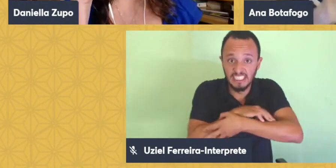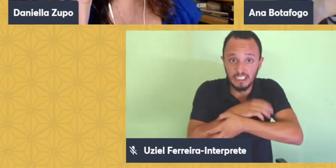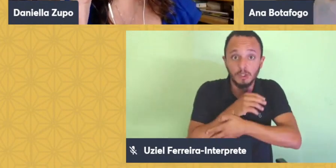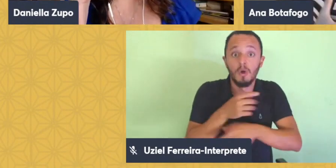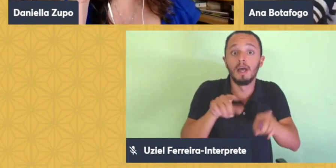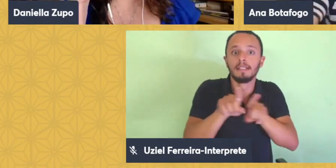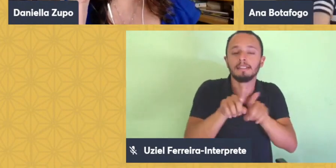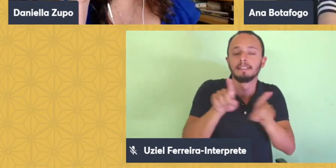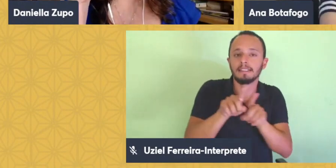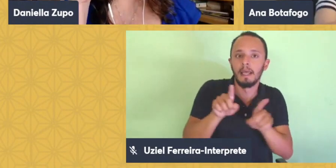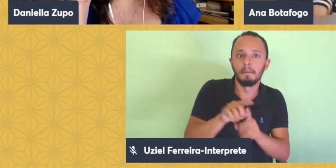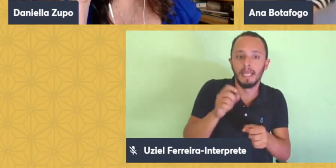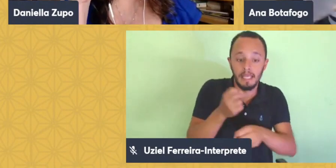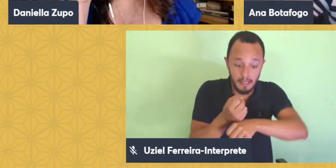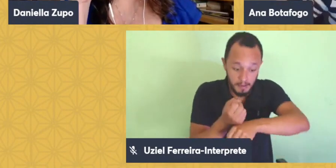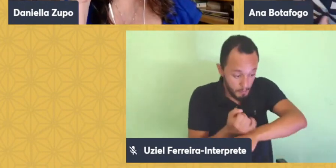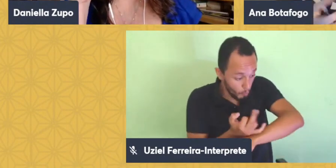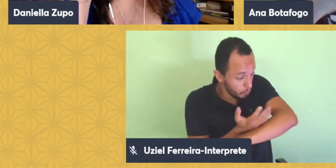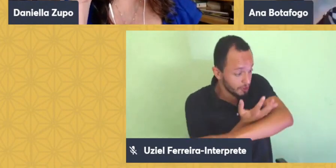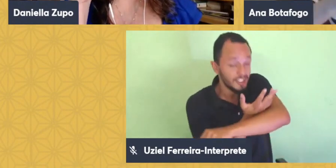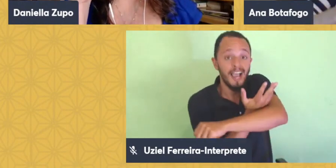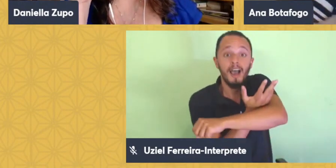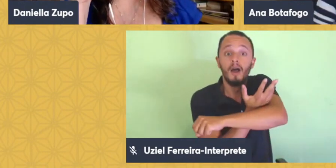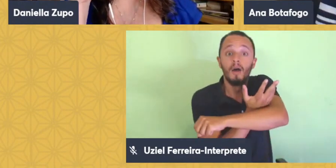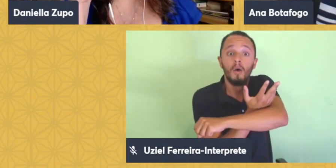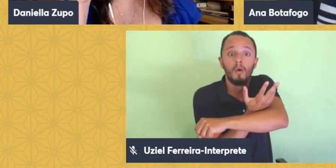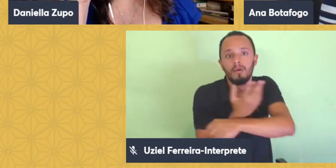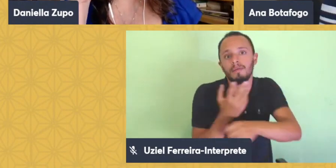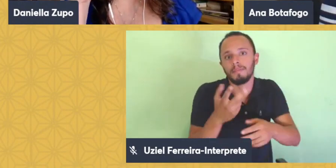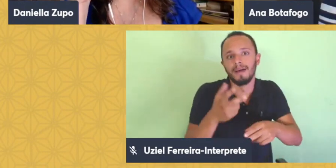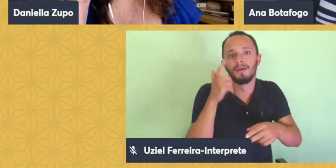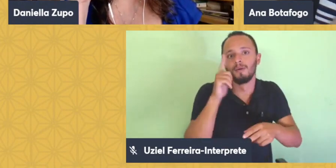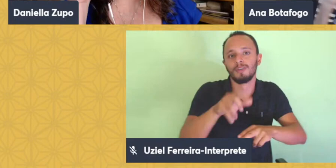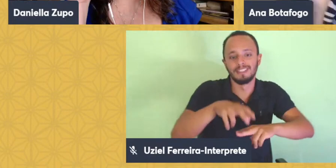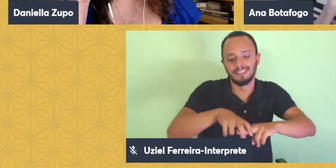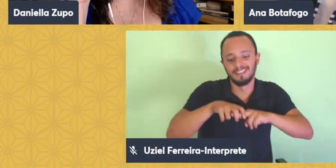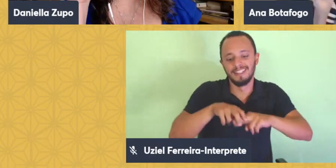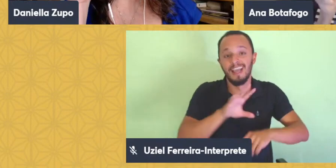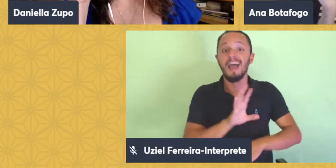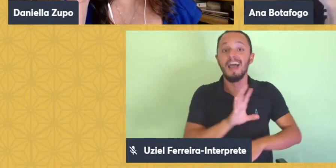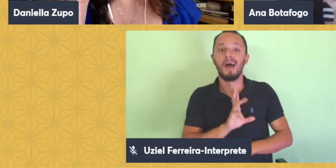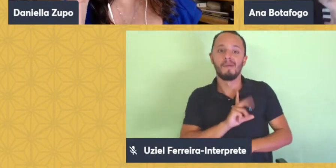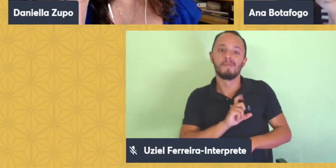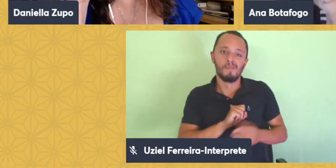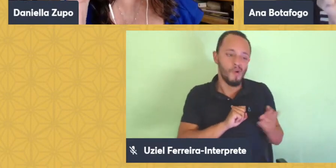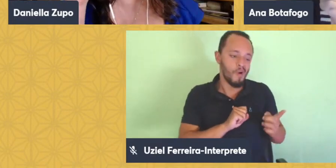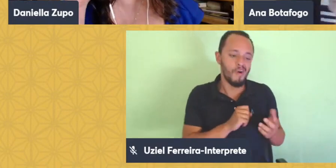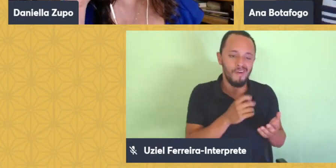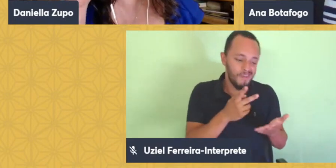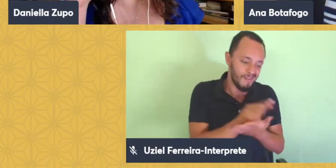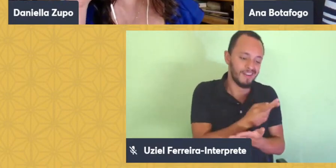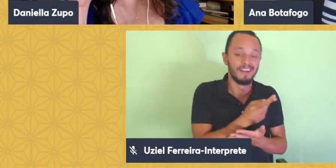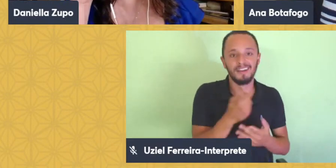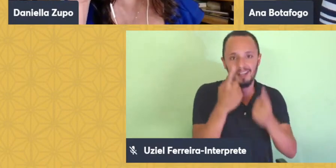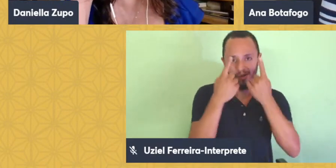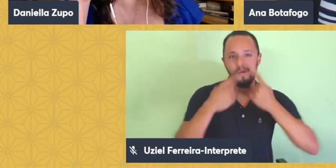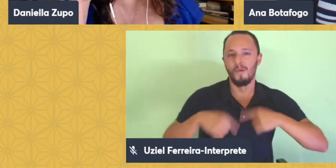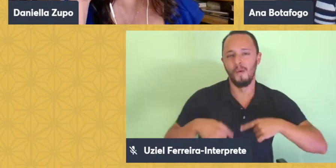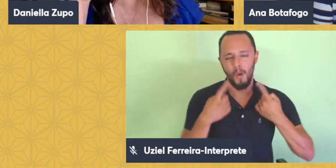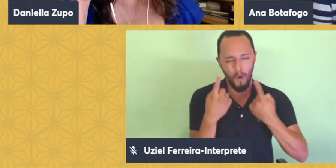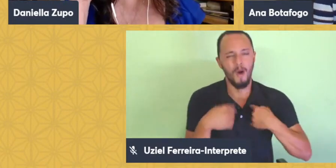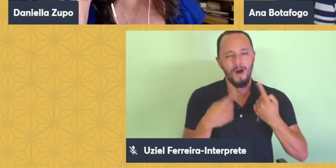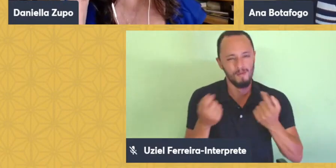madura mais madura para vivenciar todo esse amor impossível aí eu acho que eles ainda tem um pouco maduro